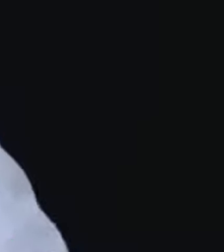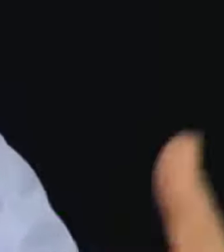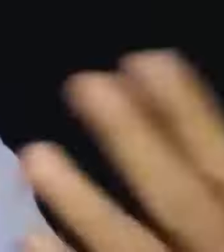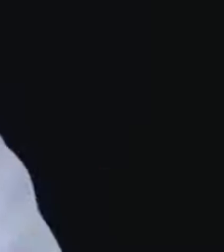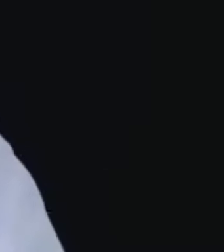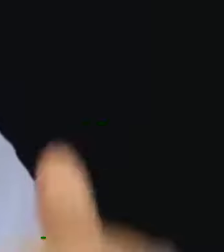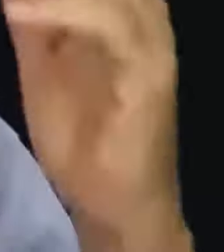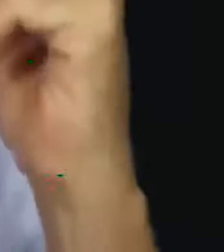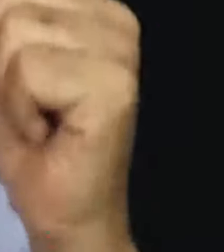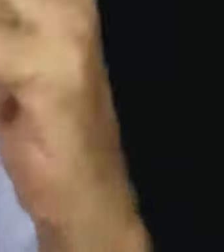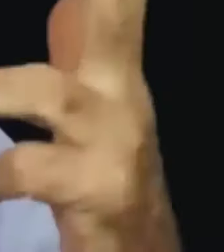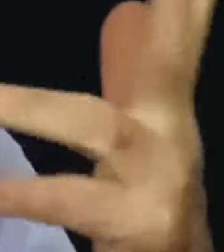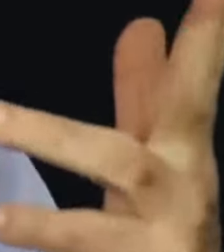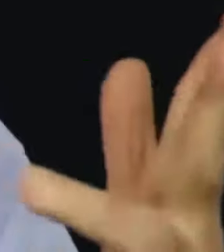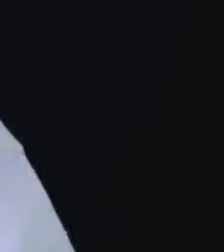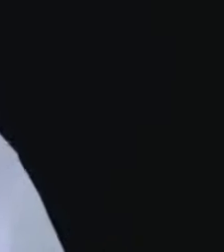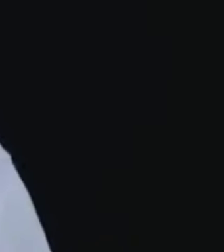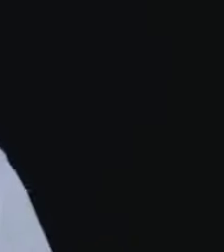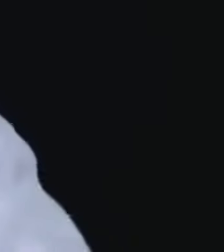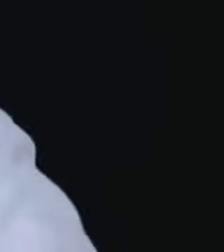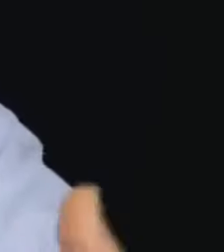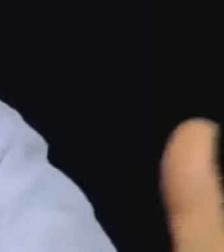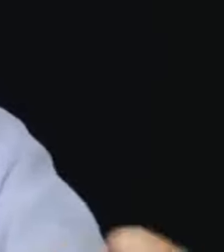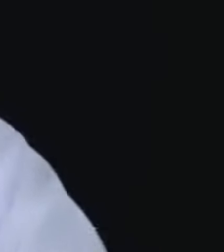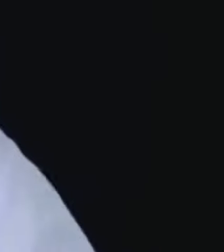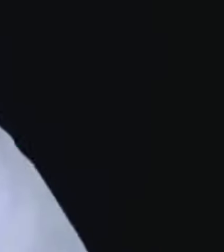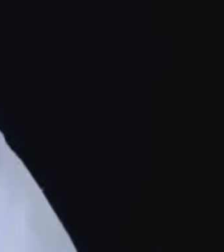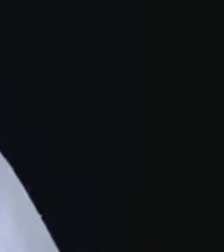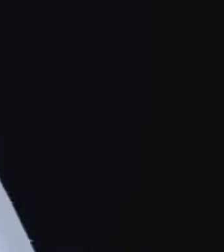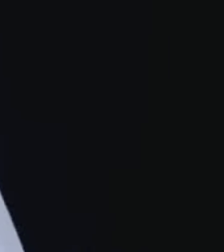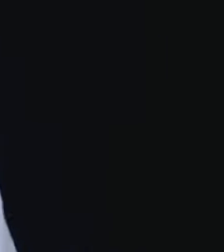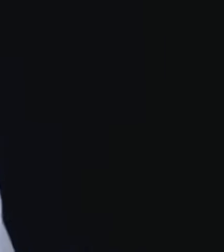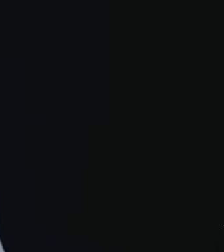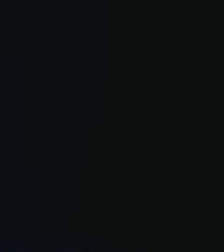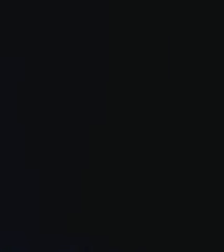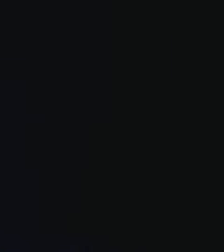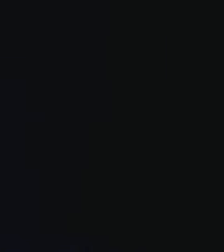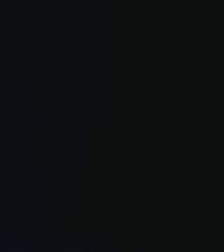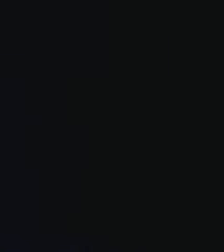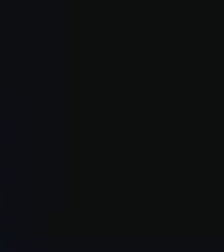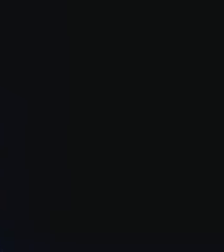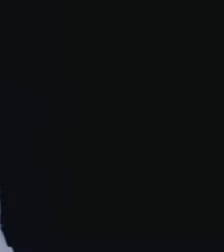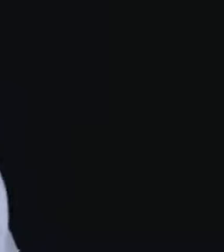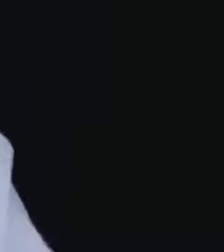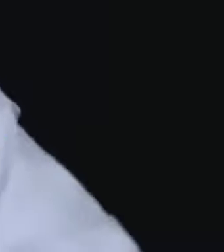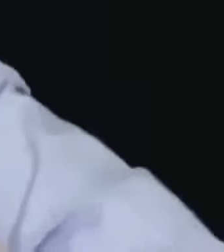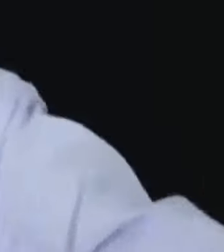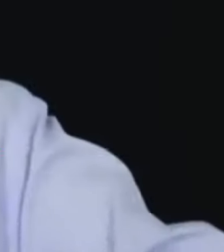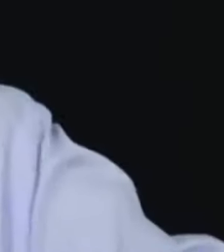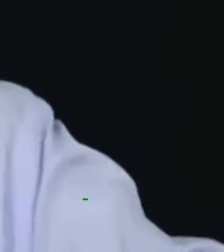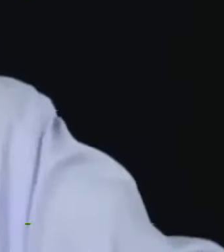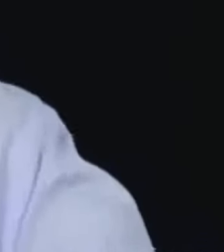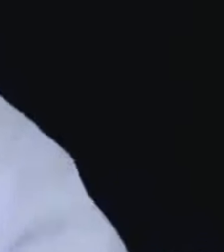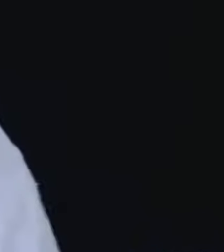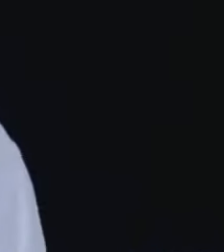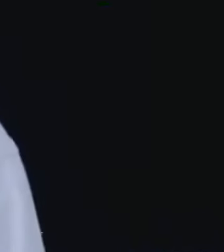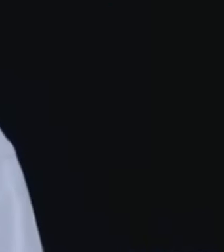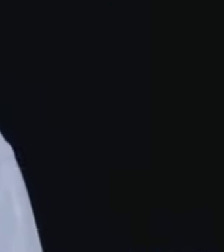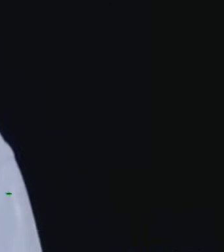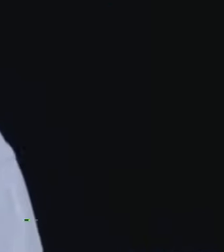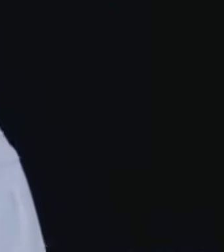em vossa aliada bolha com a admiração e o respeito da sociedade em campo